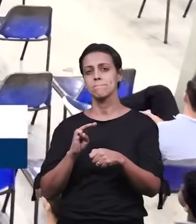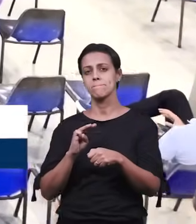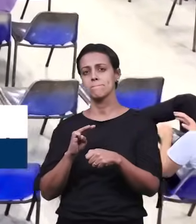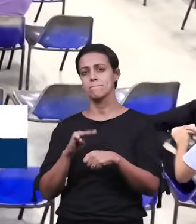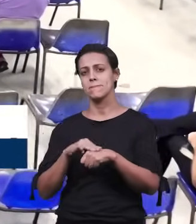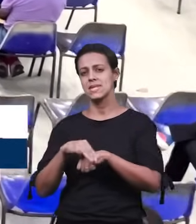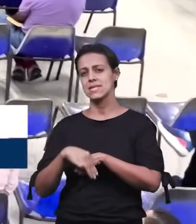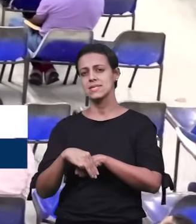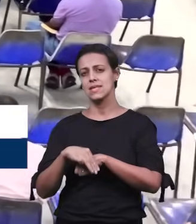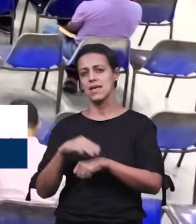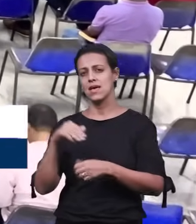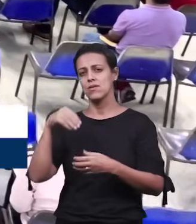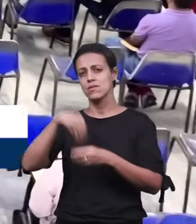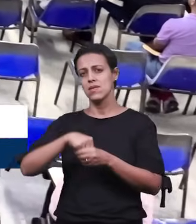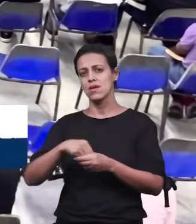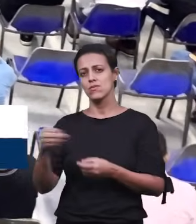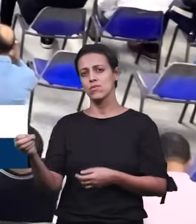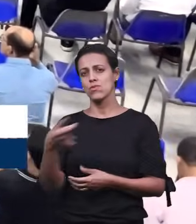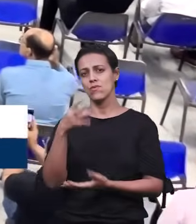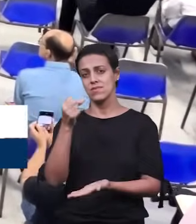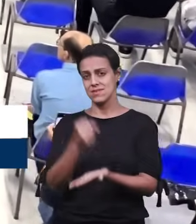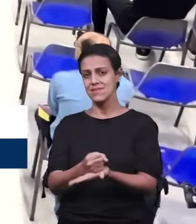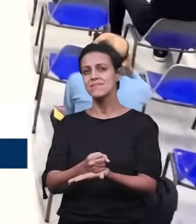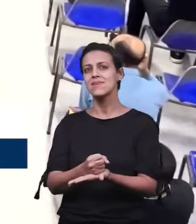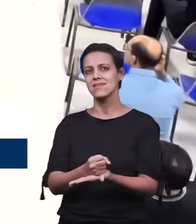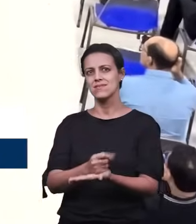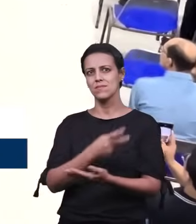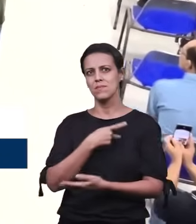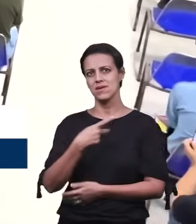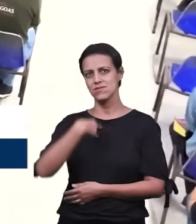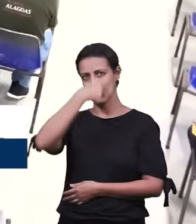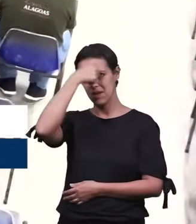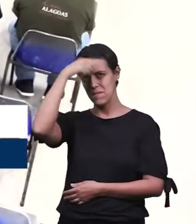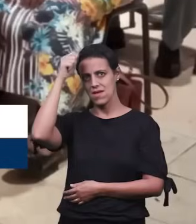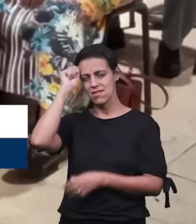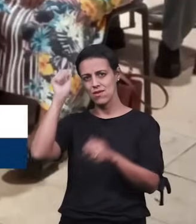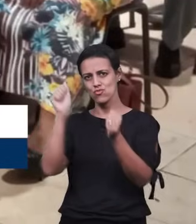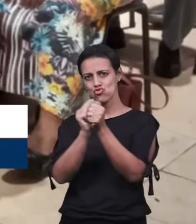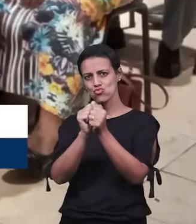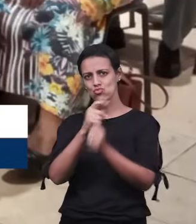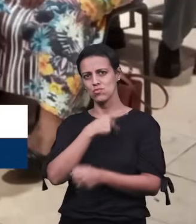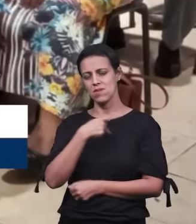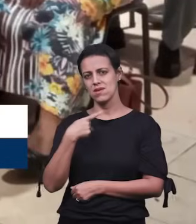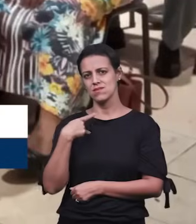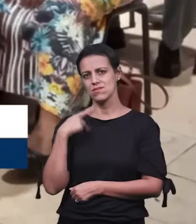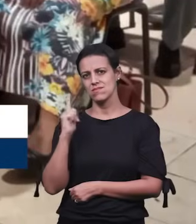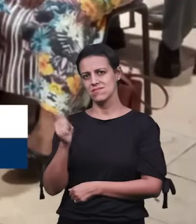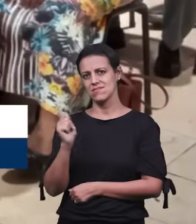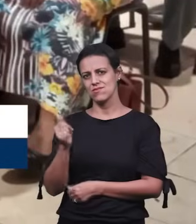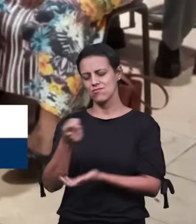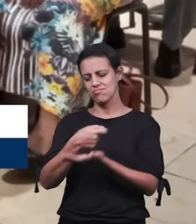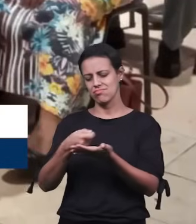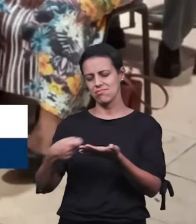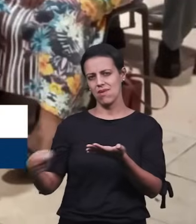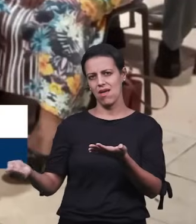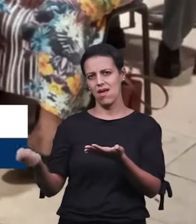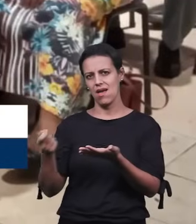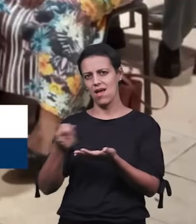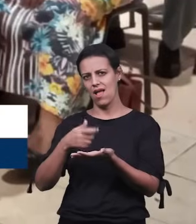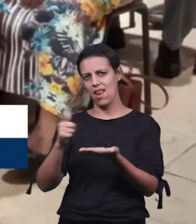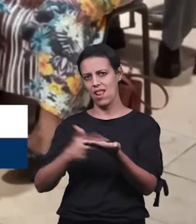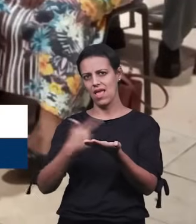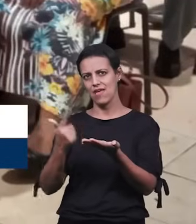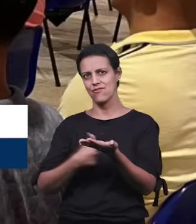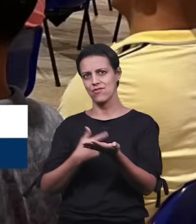Novo Testamento. É um livro que foi escrito pelo pastor Amadeu e o nosso presidente, o pastor Gedeuti, e dividimos